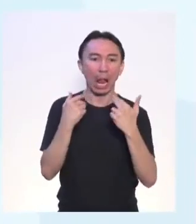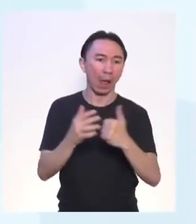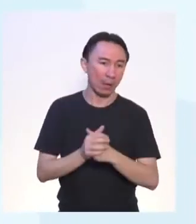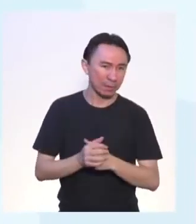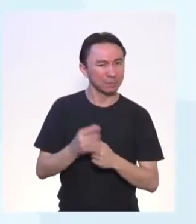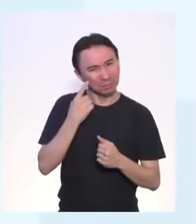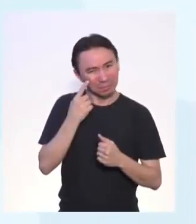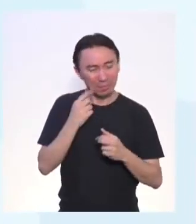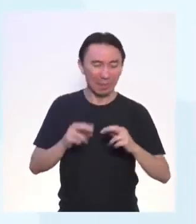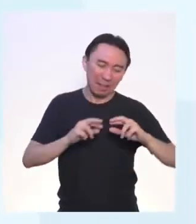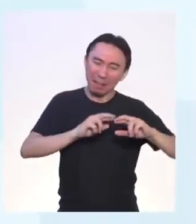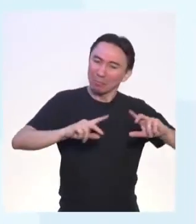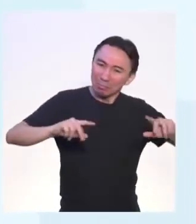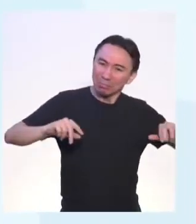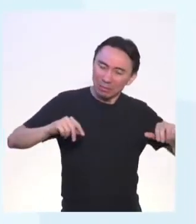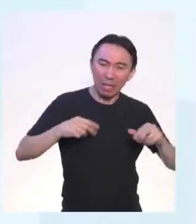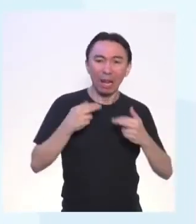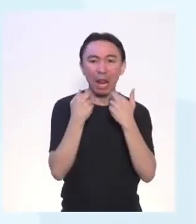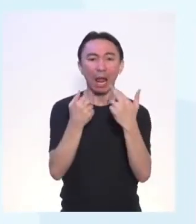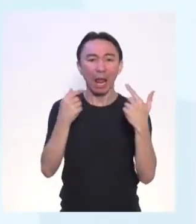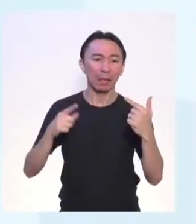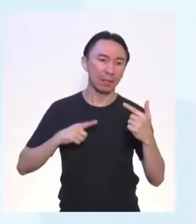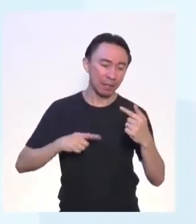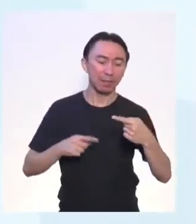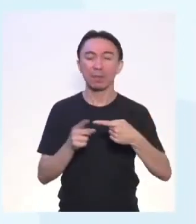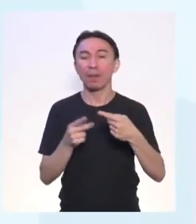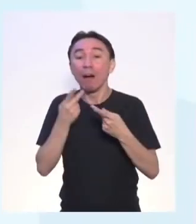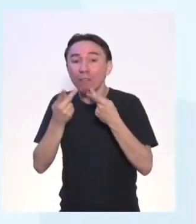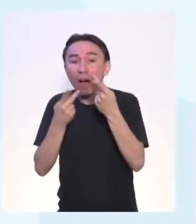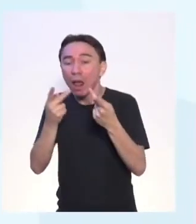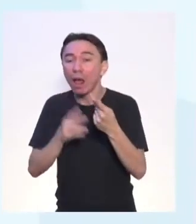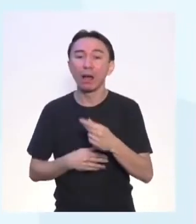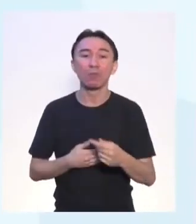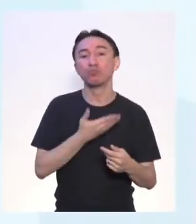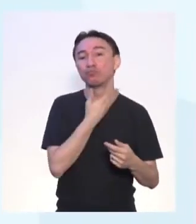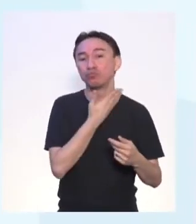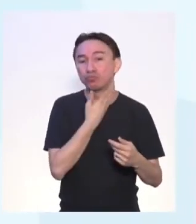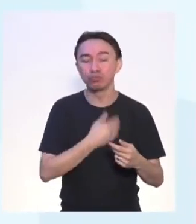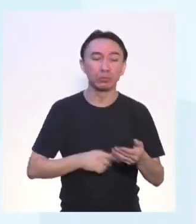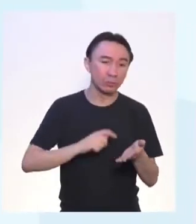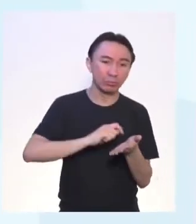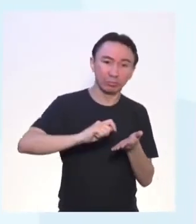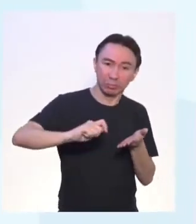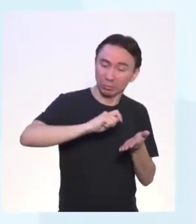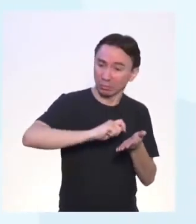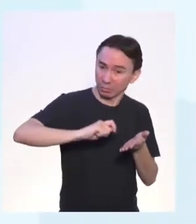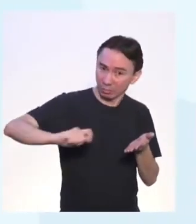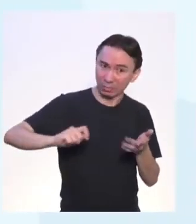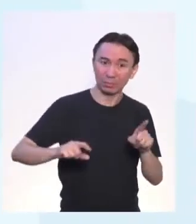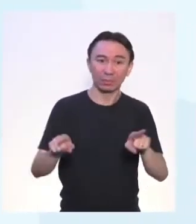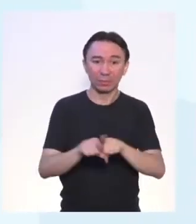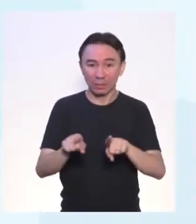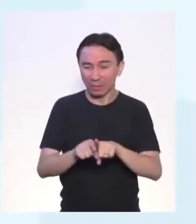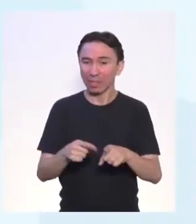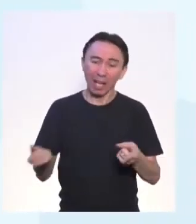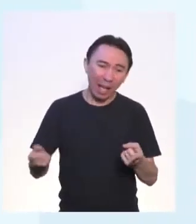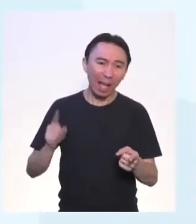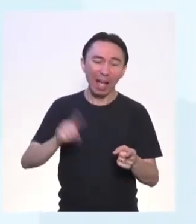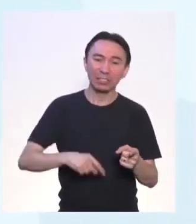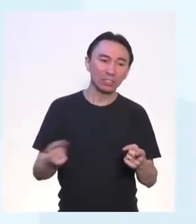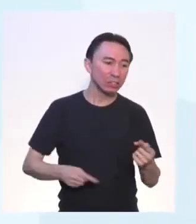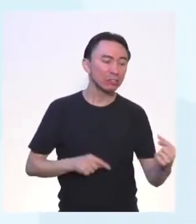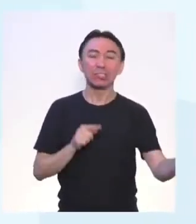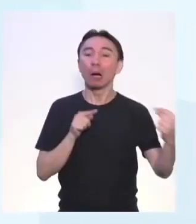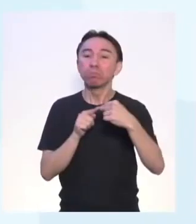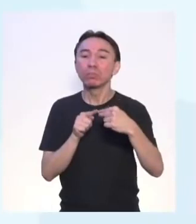alguns níveis: fala, pronúncia, escrita, vocabulário e sentido, que é aí o valor